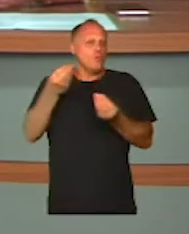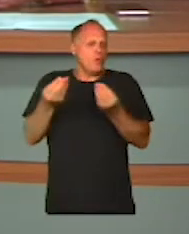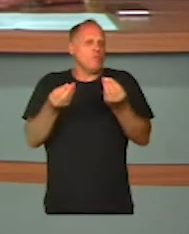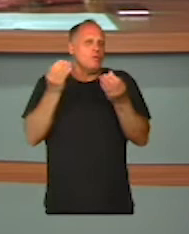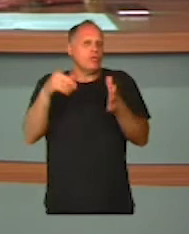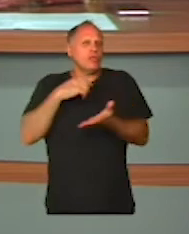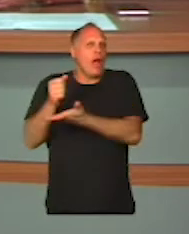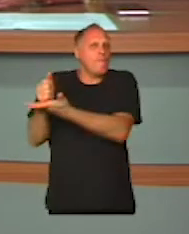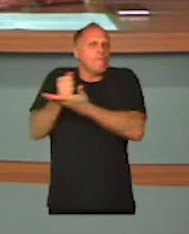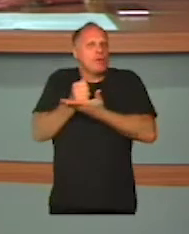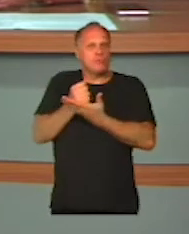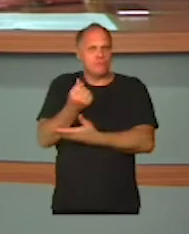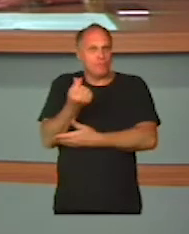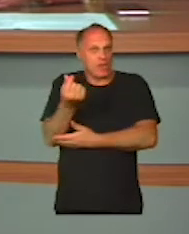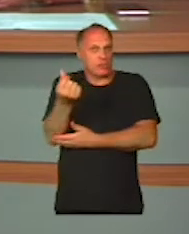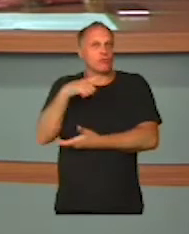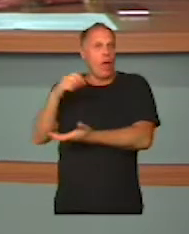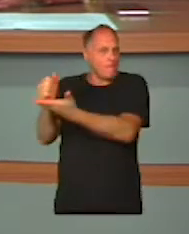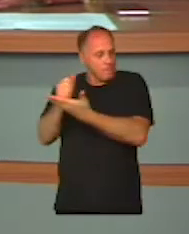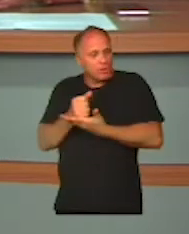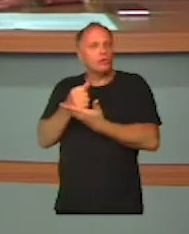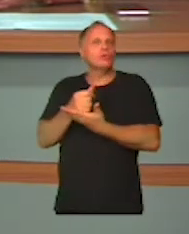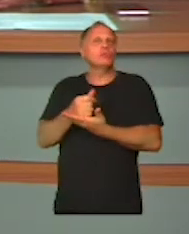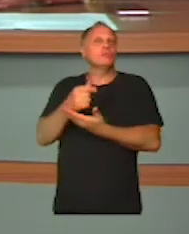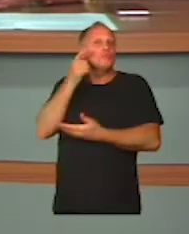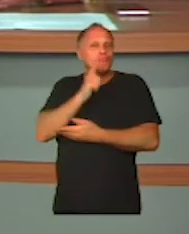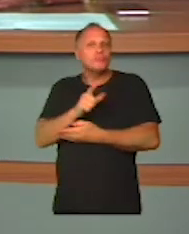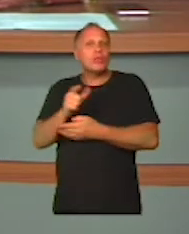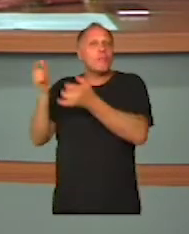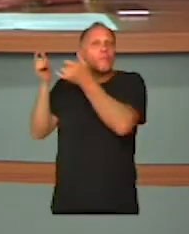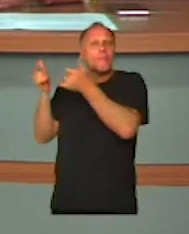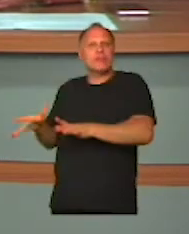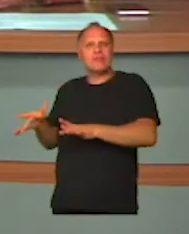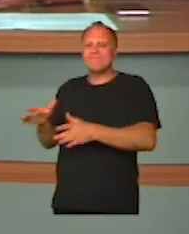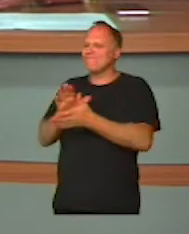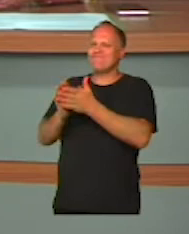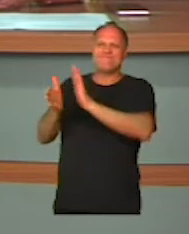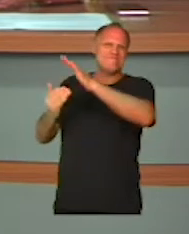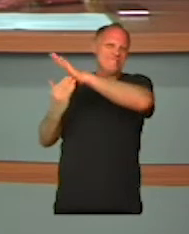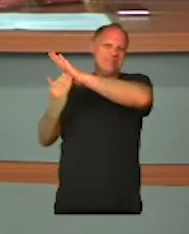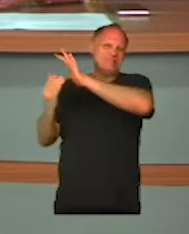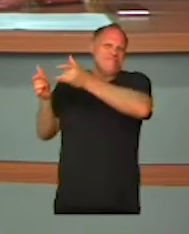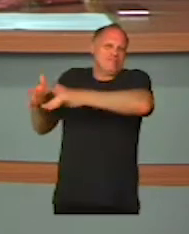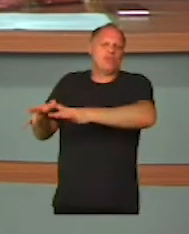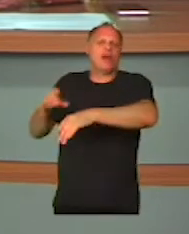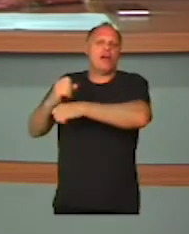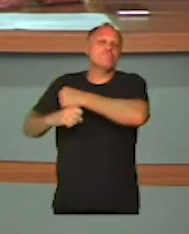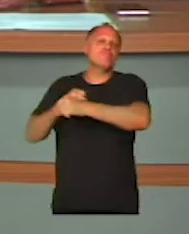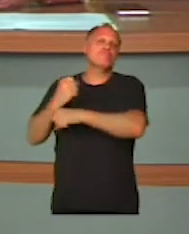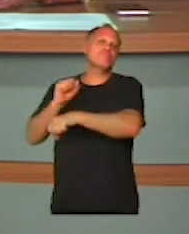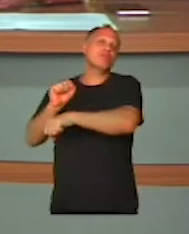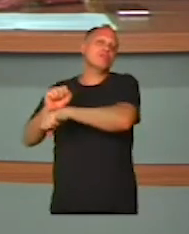um apoio financeiro, como faltava apoio, né, eu acabei abandonando. E se passaram uns anos, e em